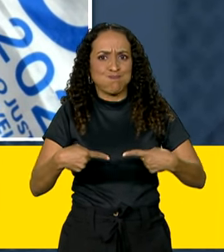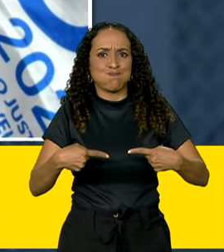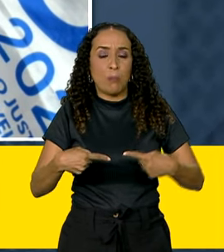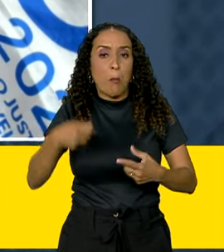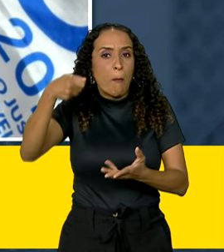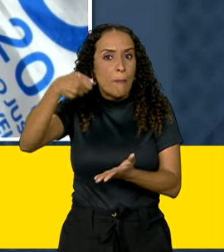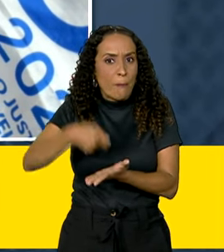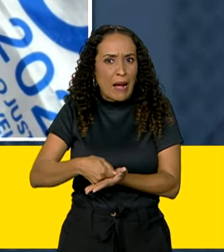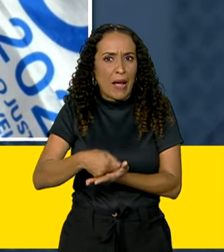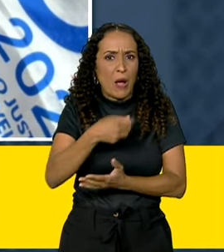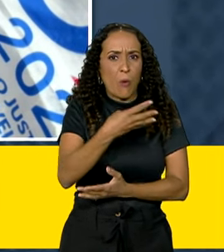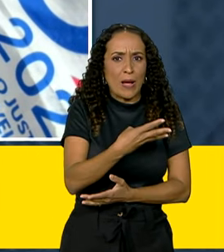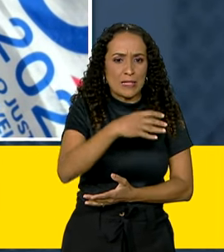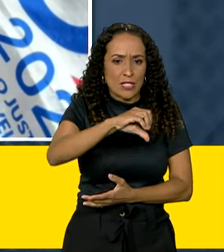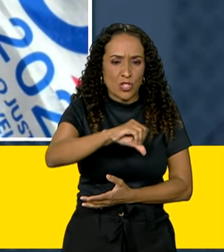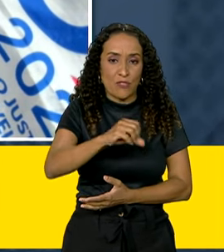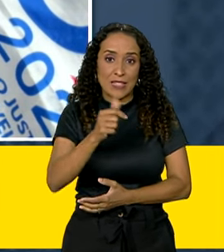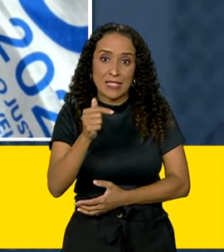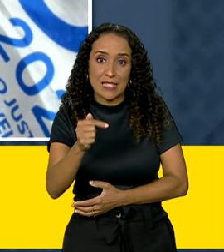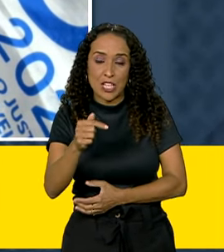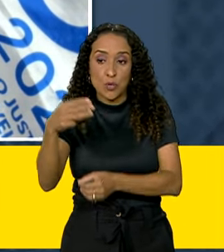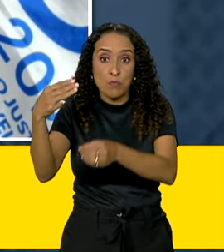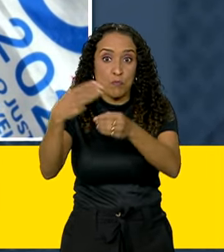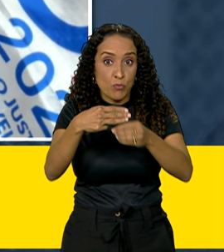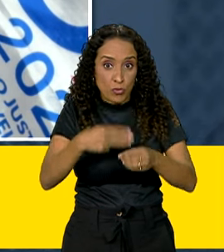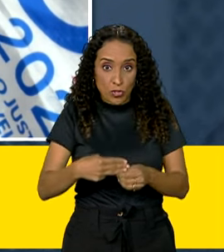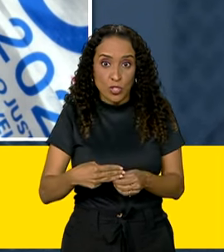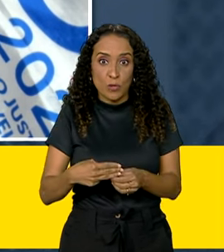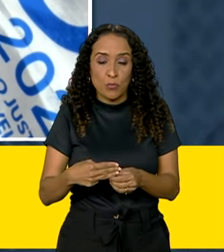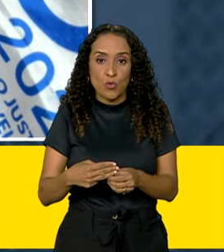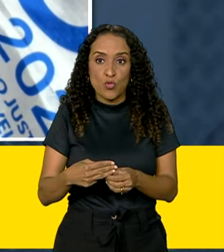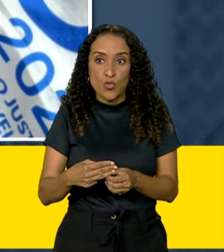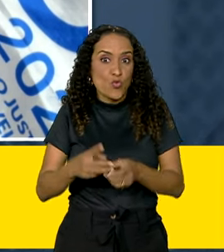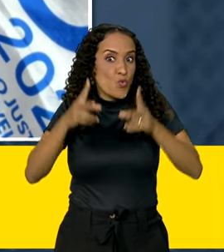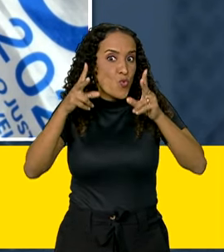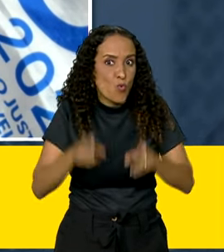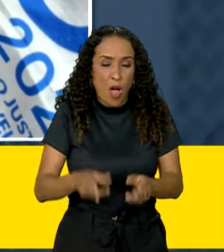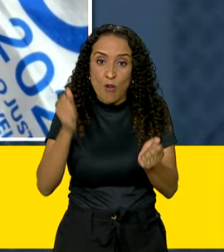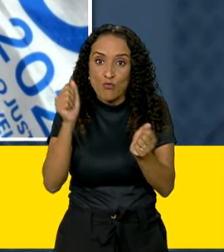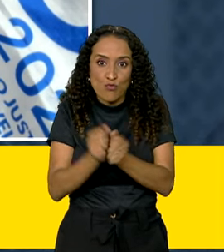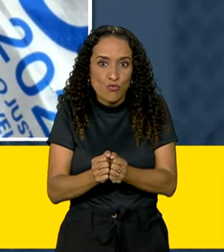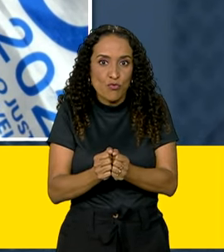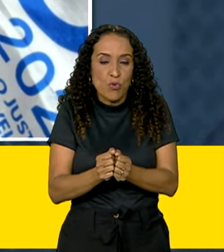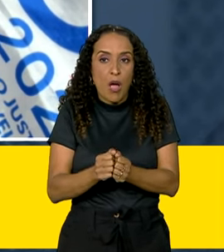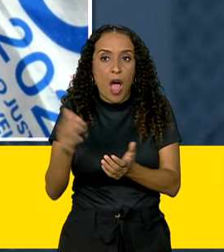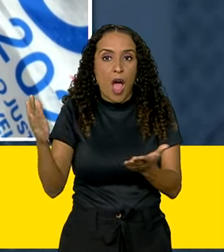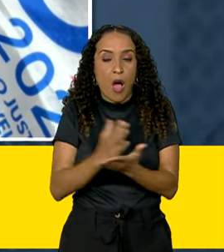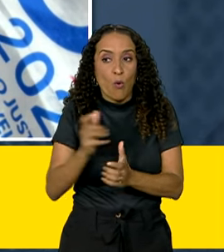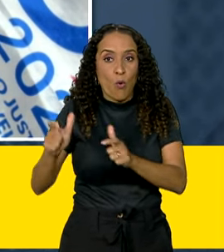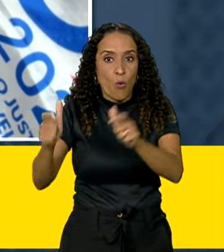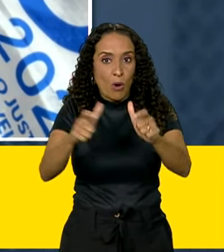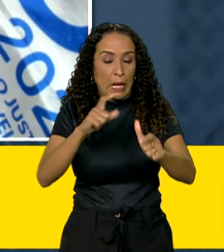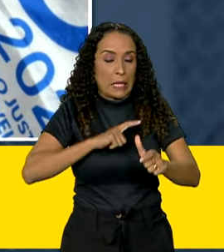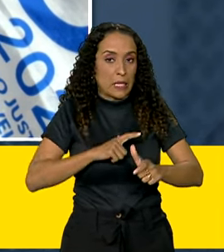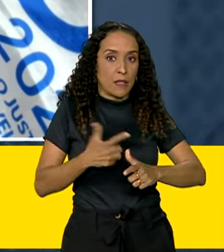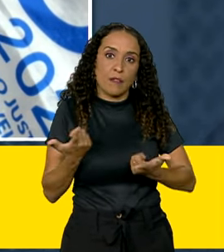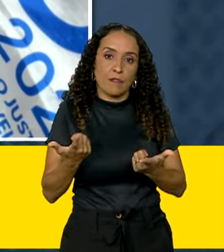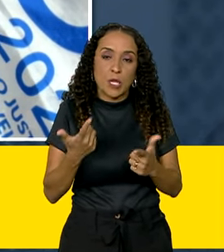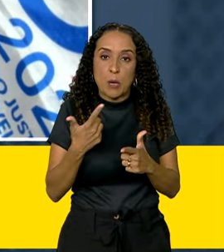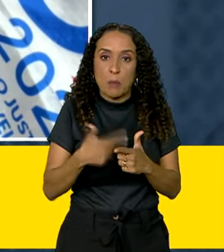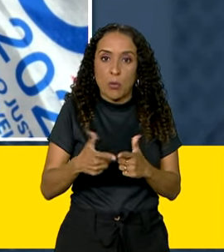pagar 497 municípios ao mesmo tempo. Alguns lugares nós tínhamos problemas